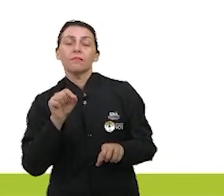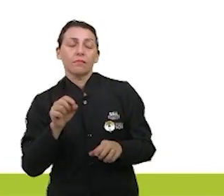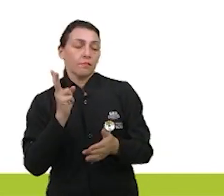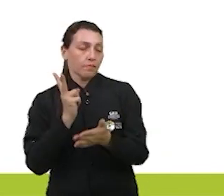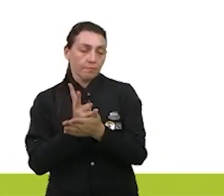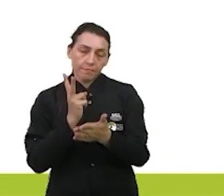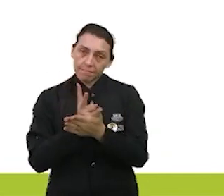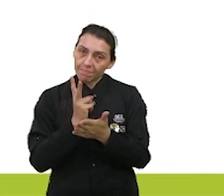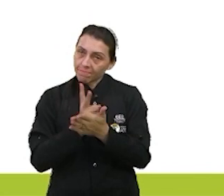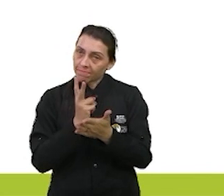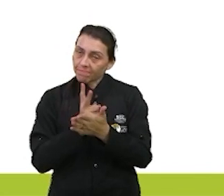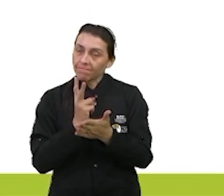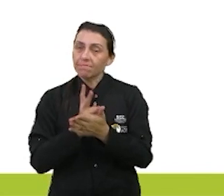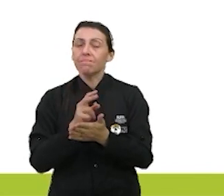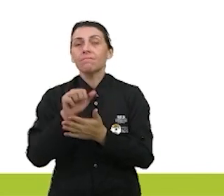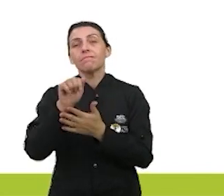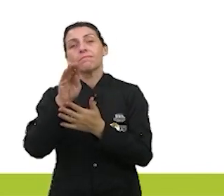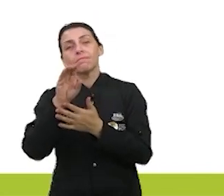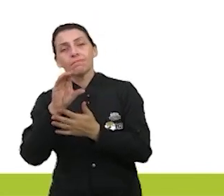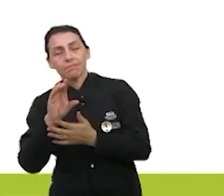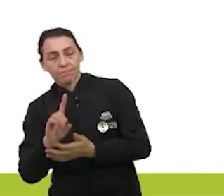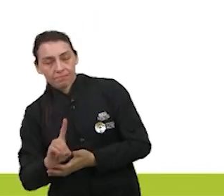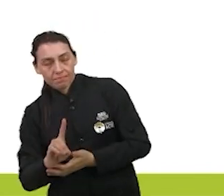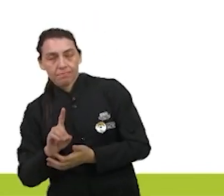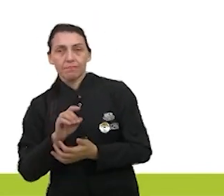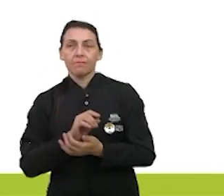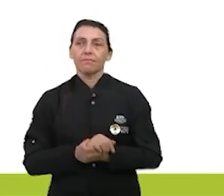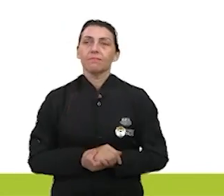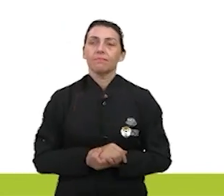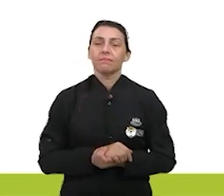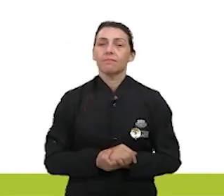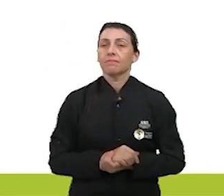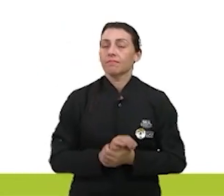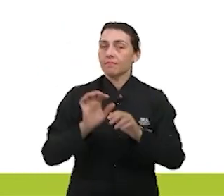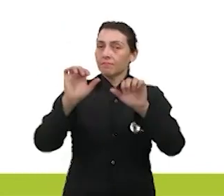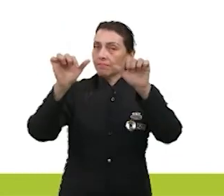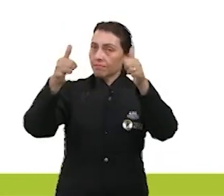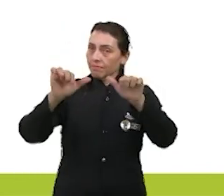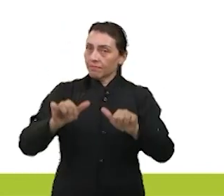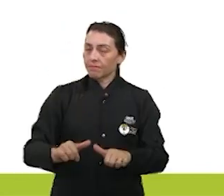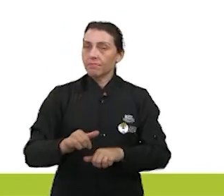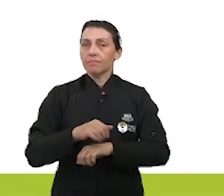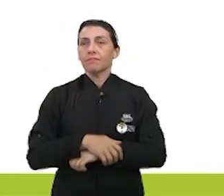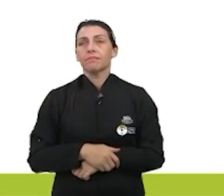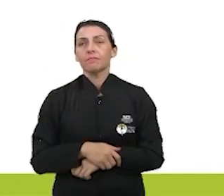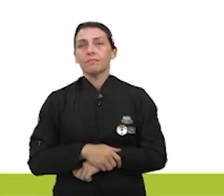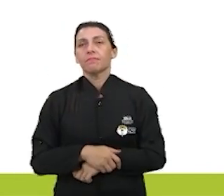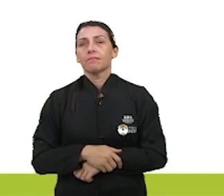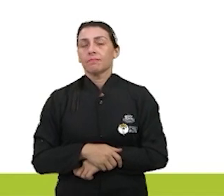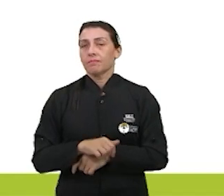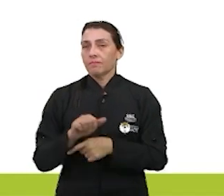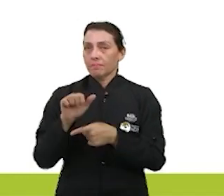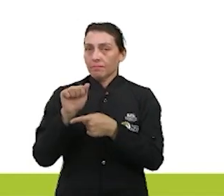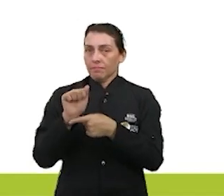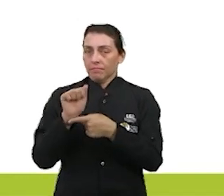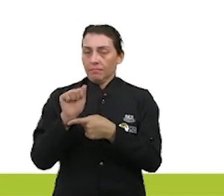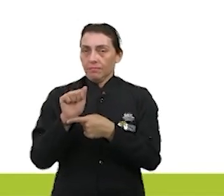da questão, né? A, B, C, D e E, vamos analisar cada uma. Na letra